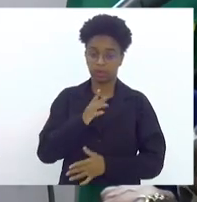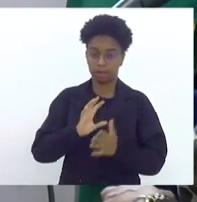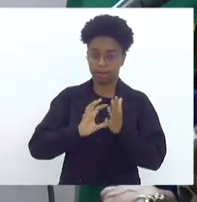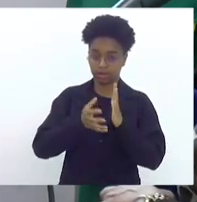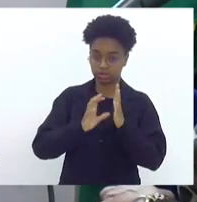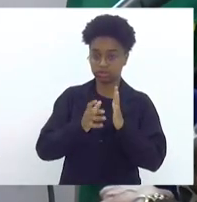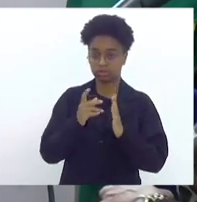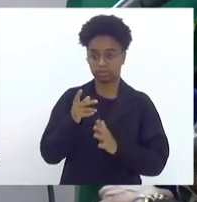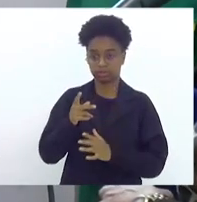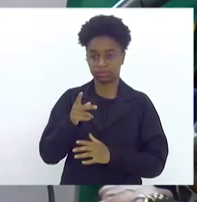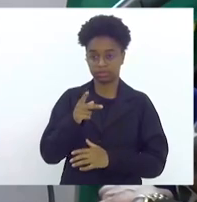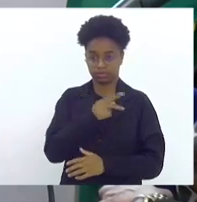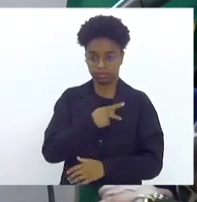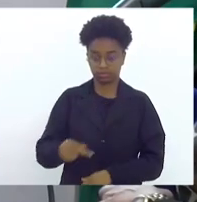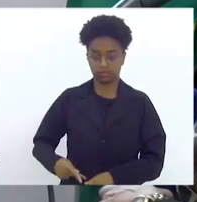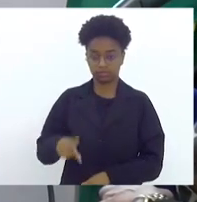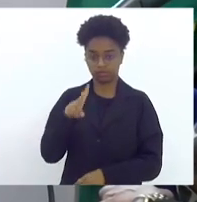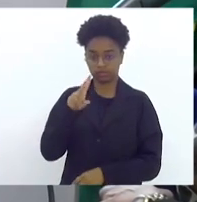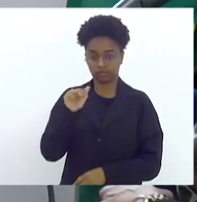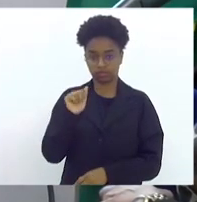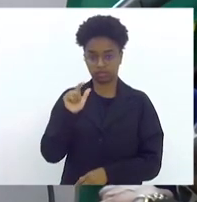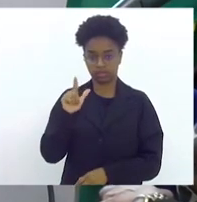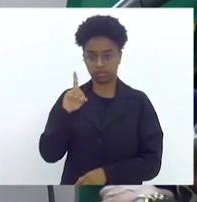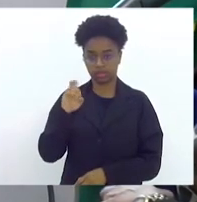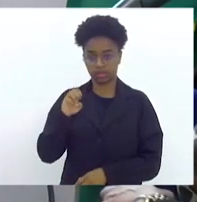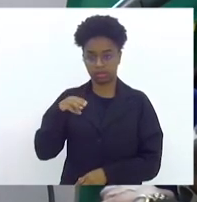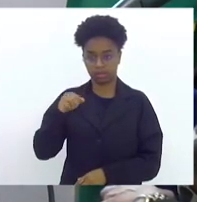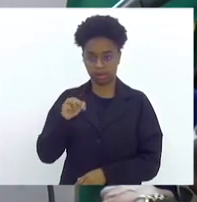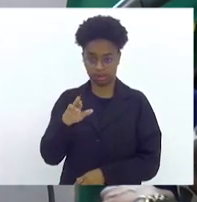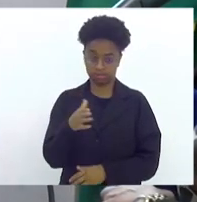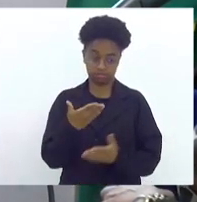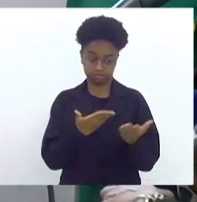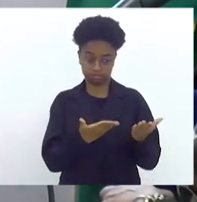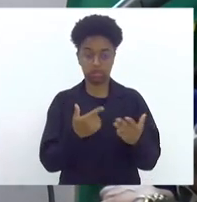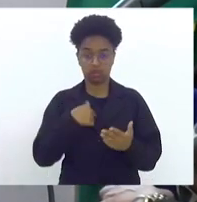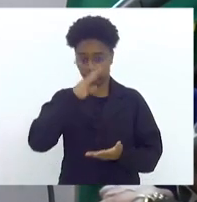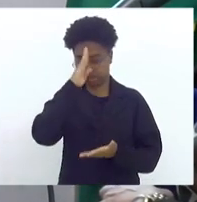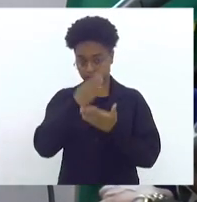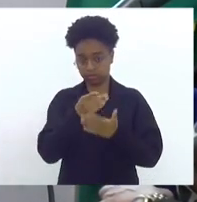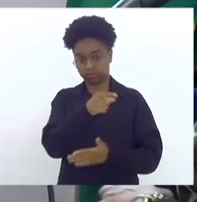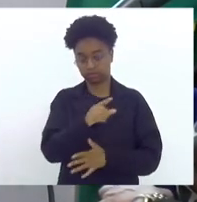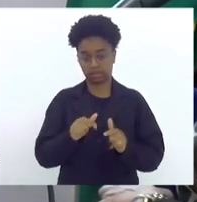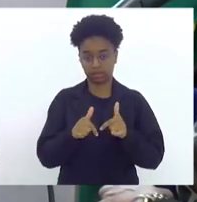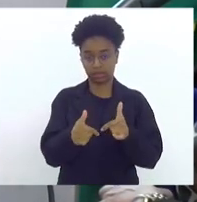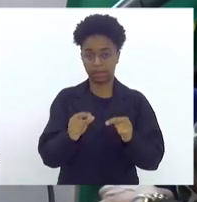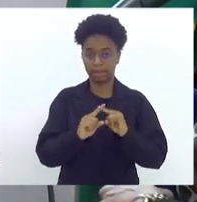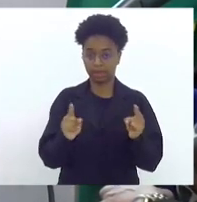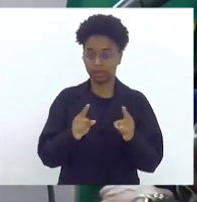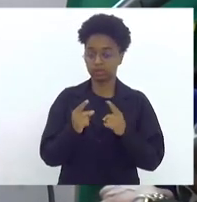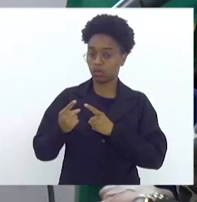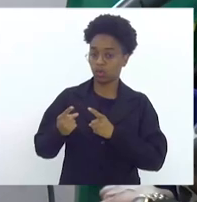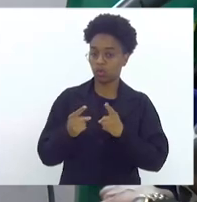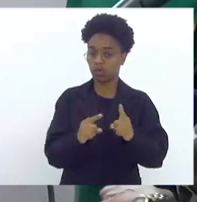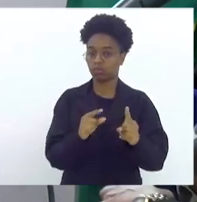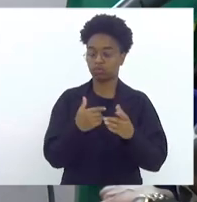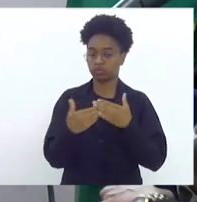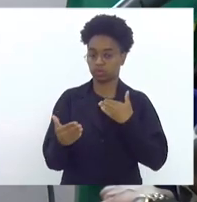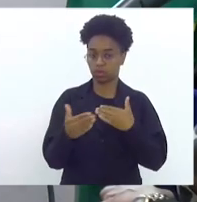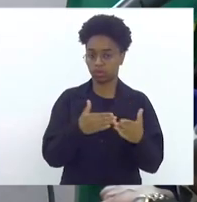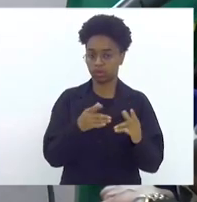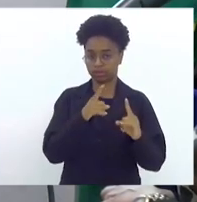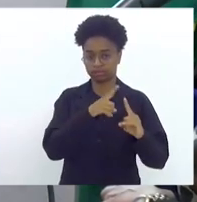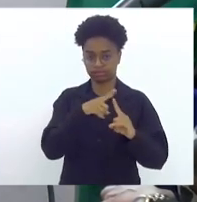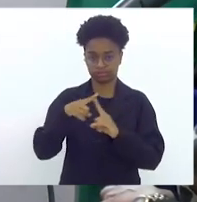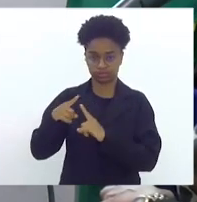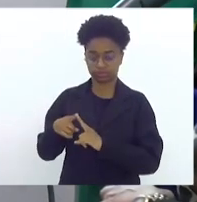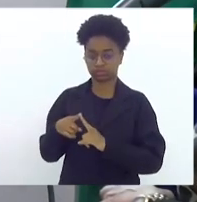aqui está acredito que o senhor fazer alguma coisa e você ser contra qualquer causa em relação